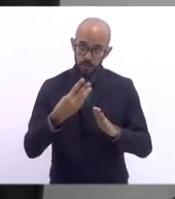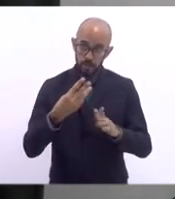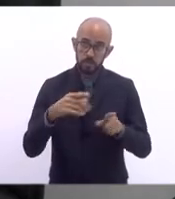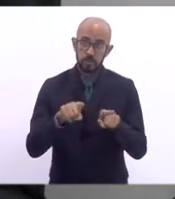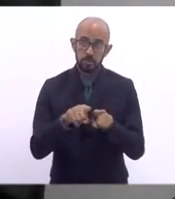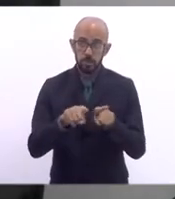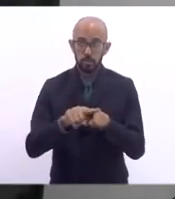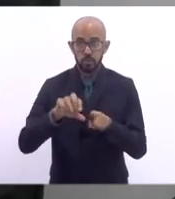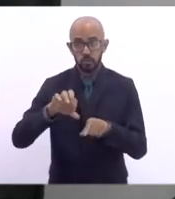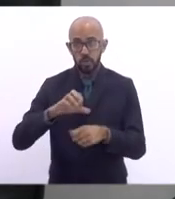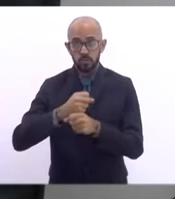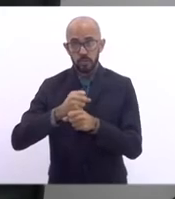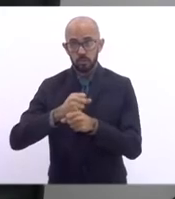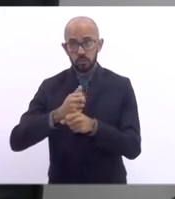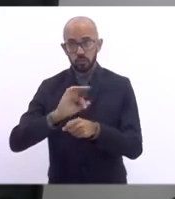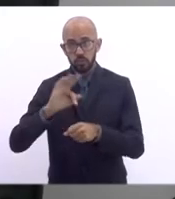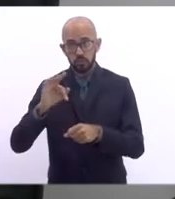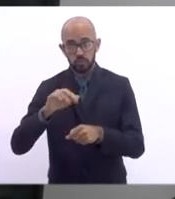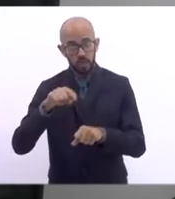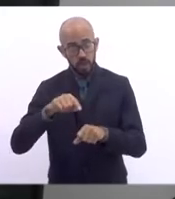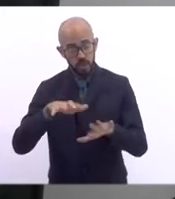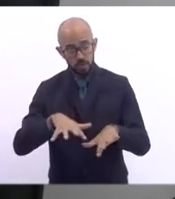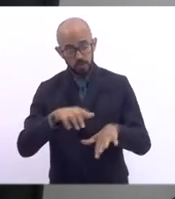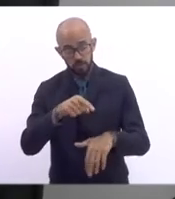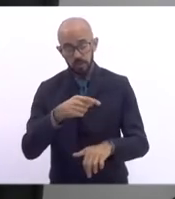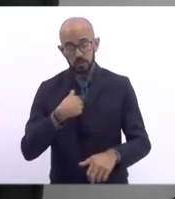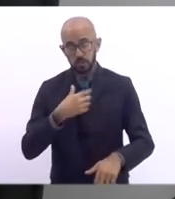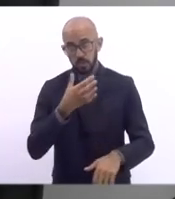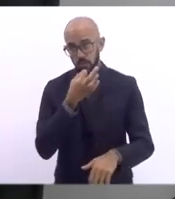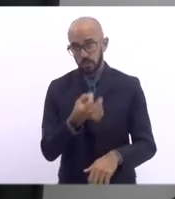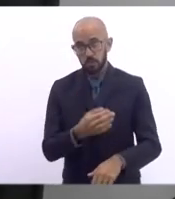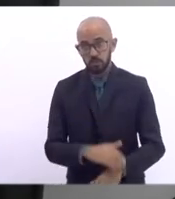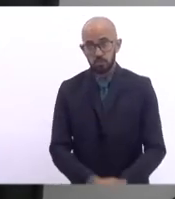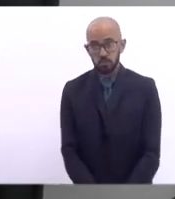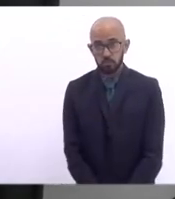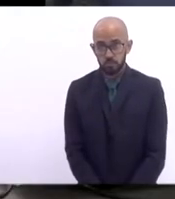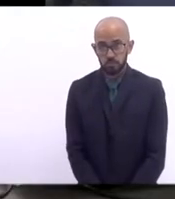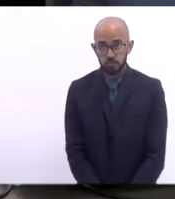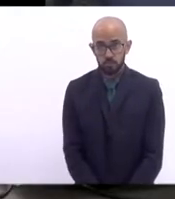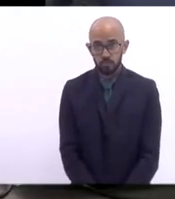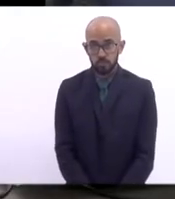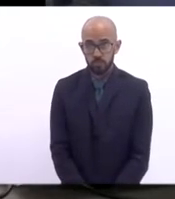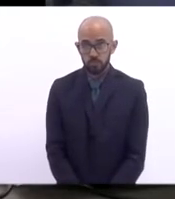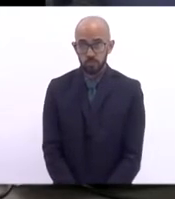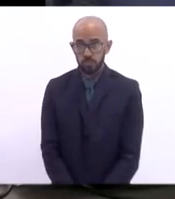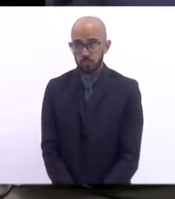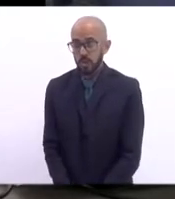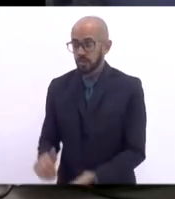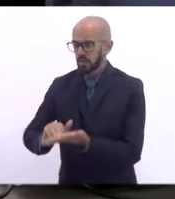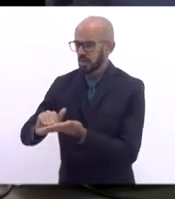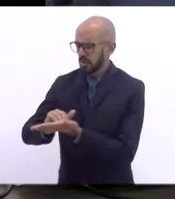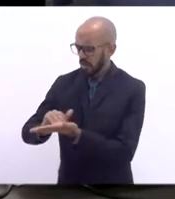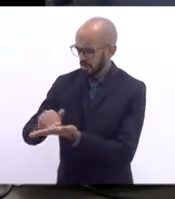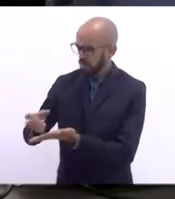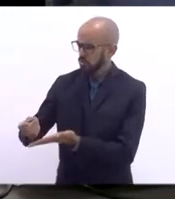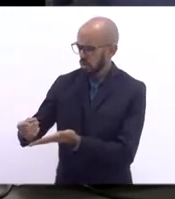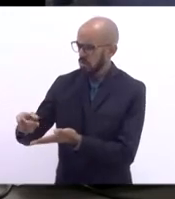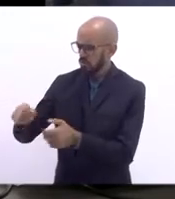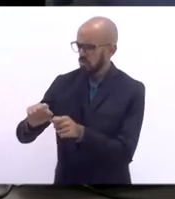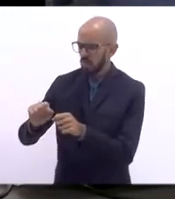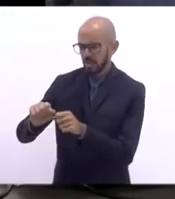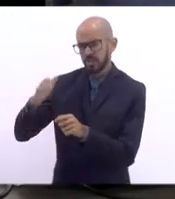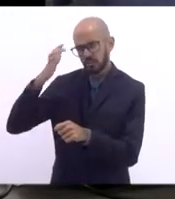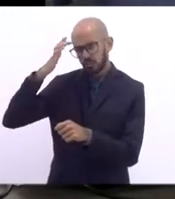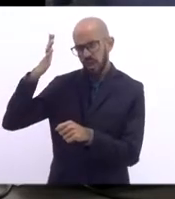essa que a questão mas essa simulação a secretaria de fazenda do Tesouro faz fácil já eu vou é só